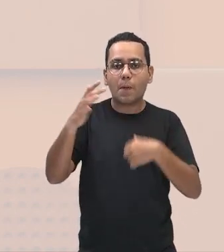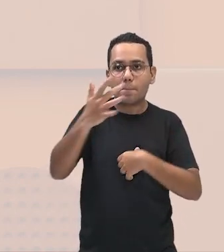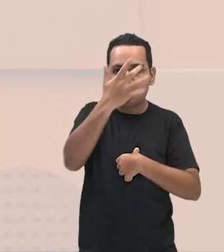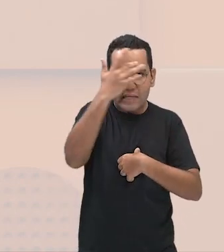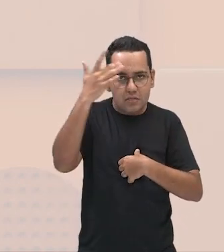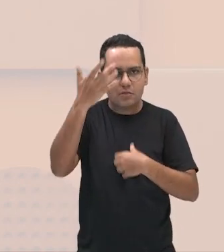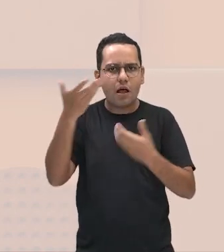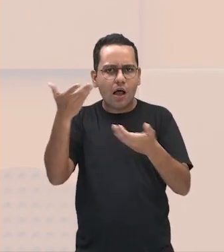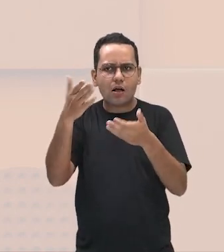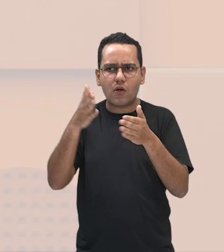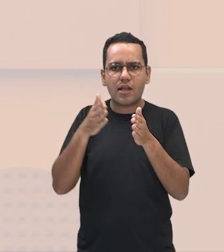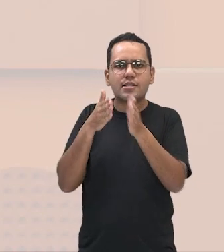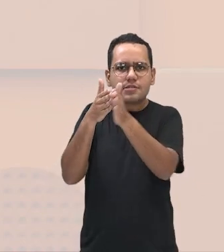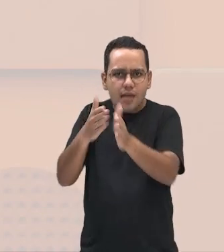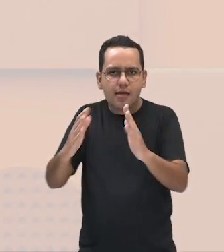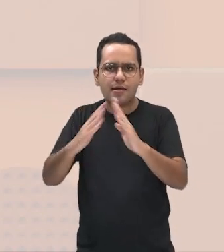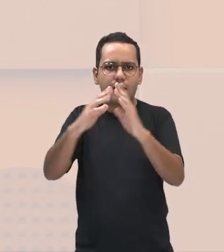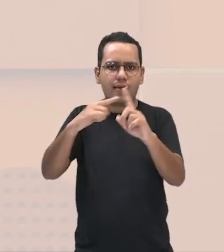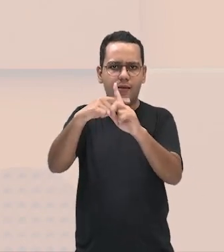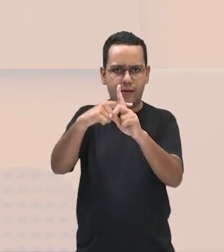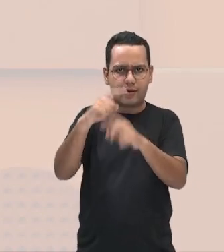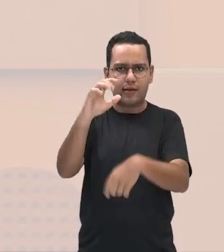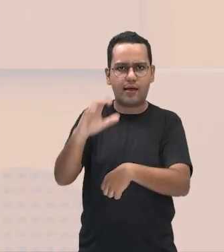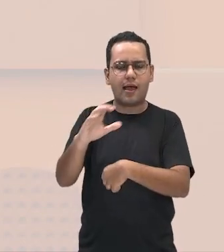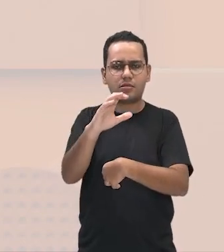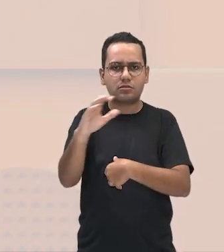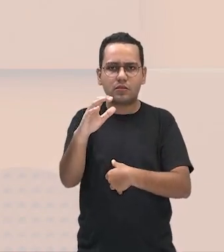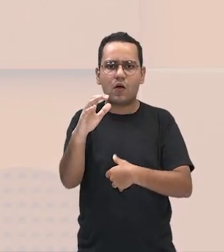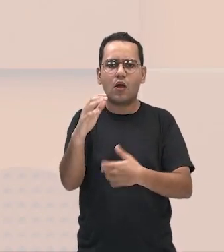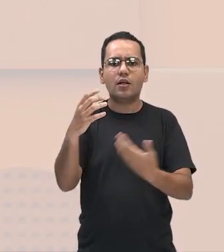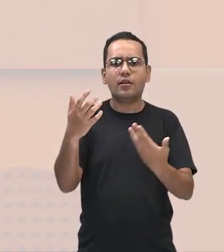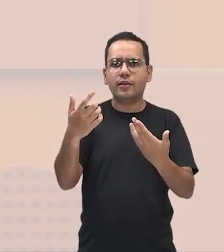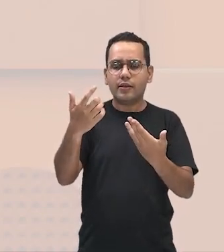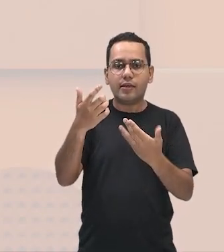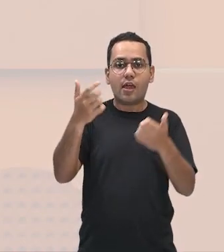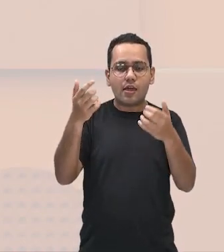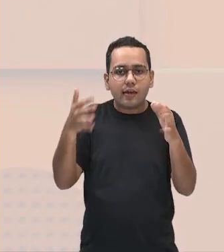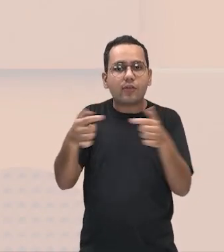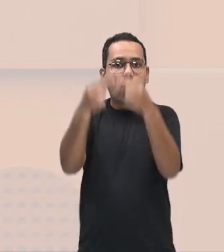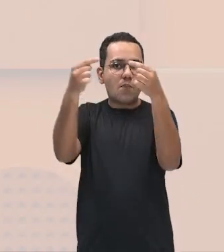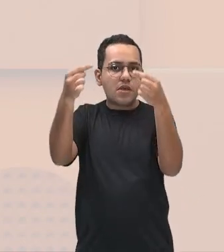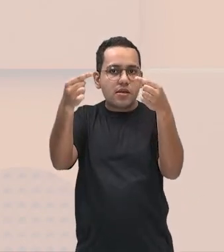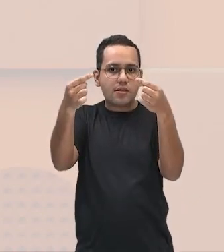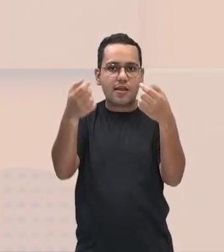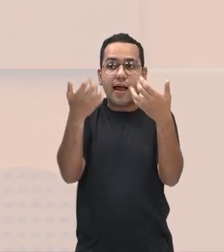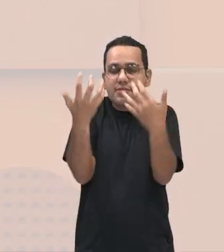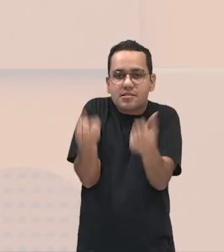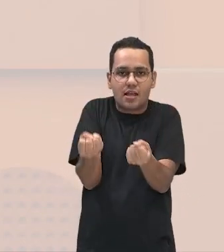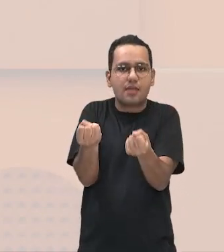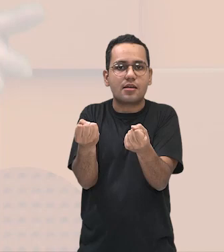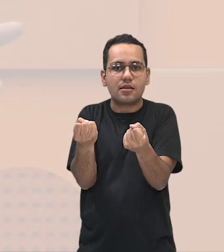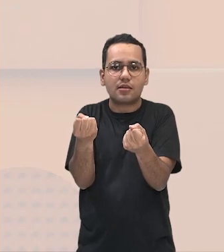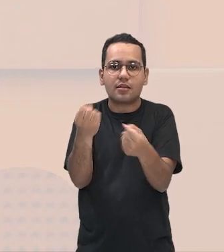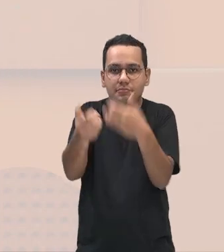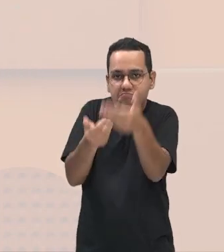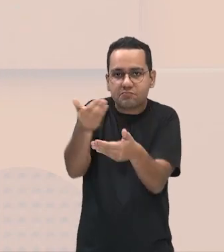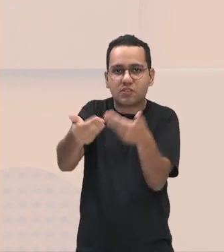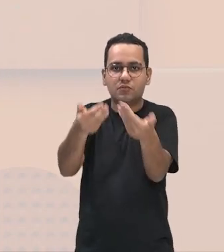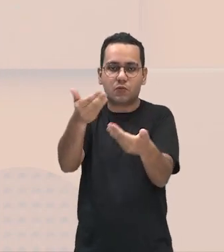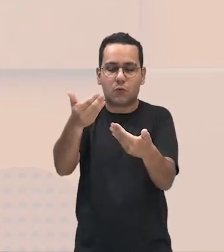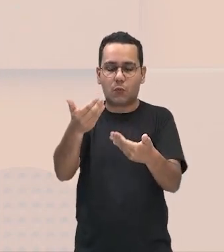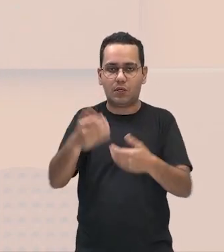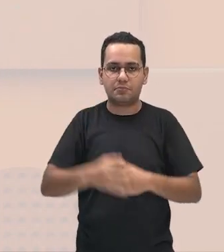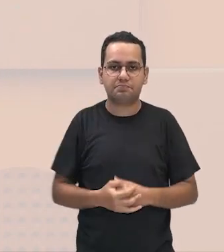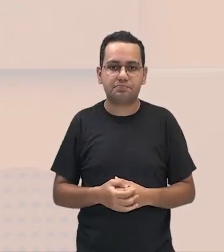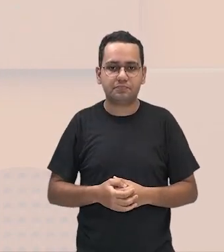cristianismo e elas vão aos poucos, então, professando essa fé católica, tá? Então, para essas conversões,